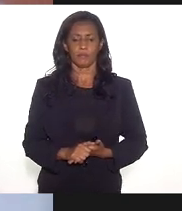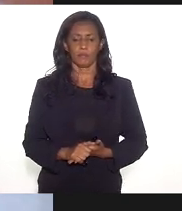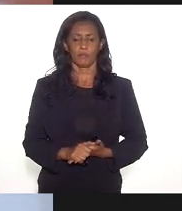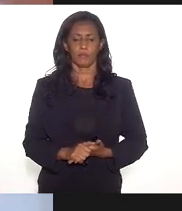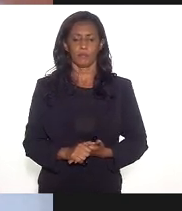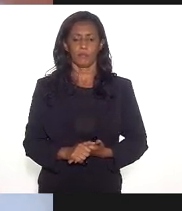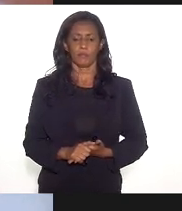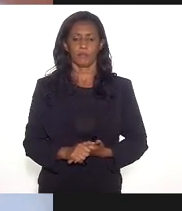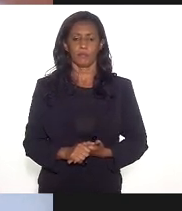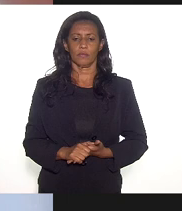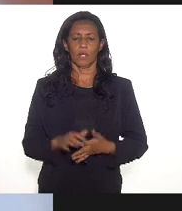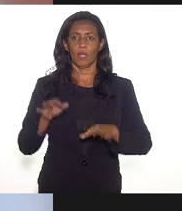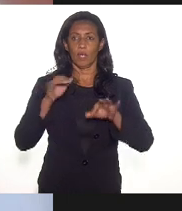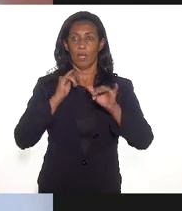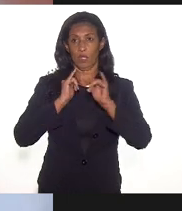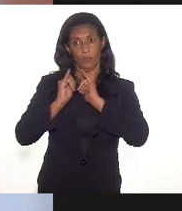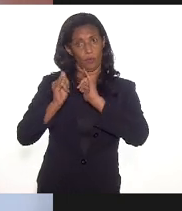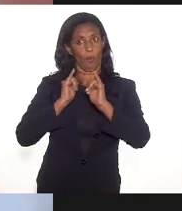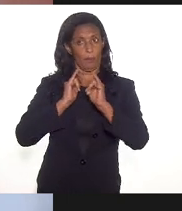suposta informação